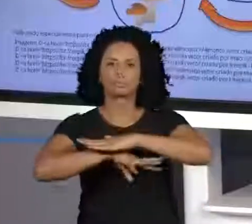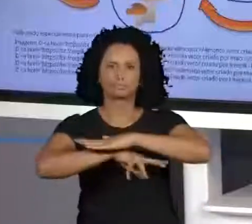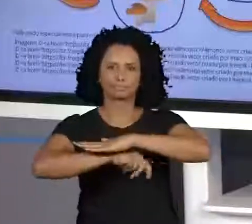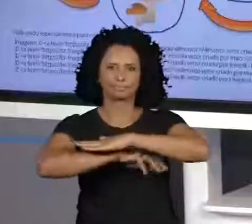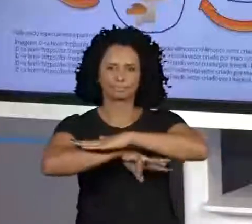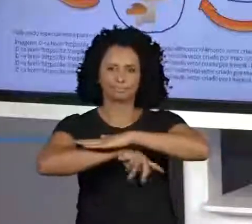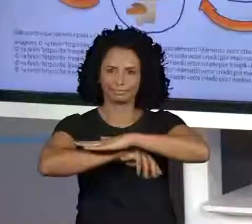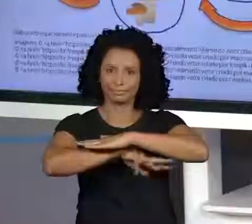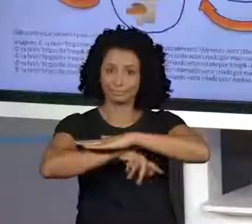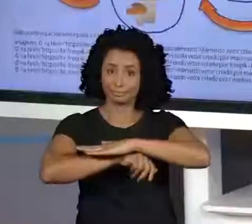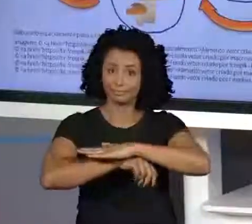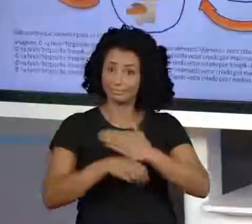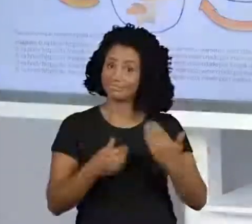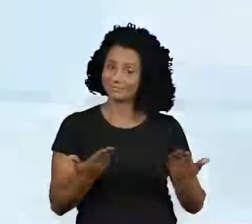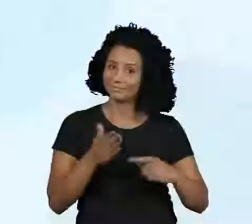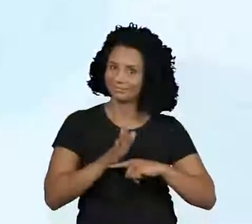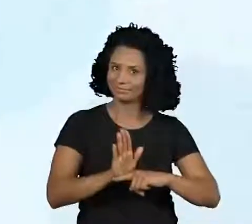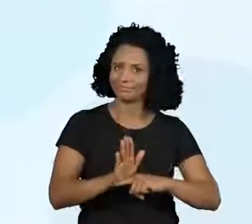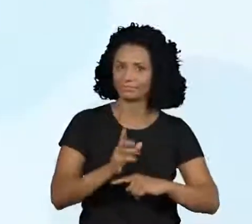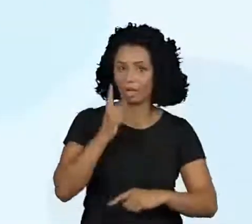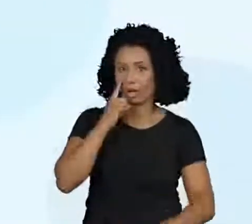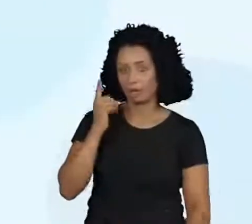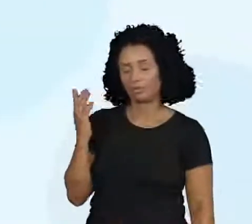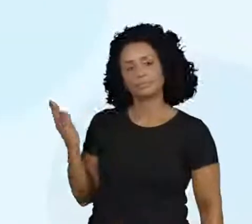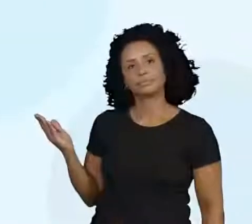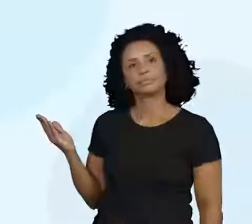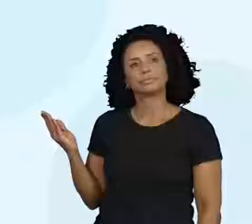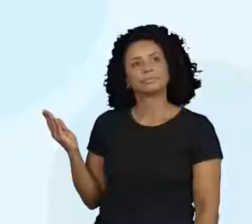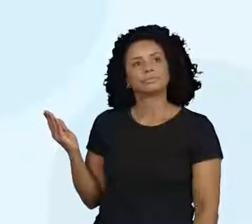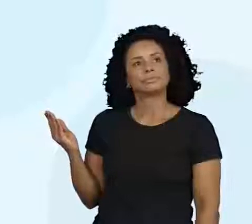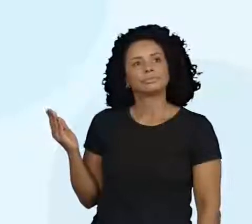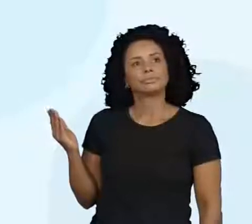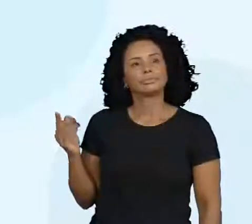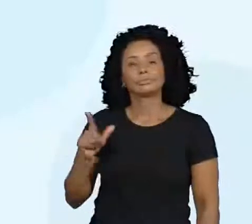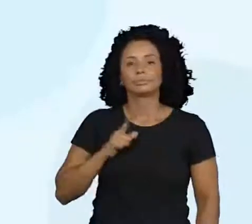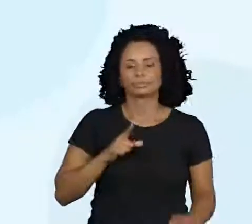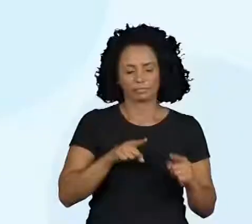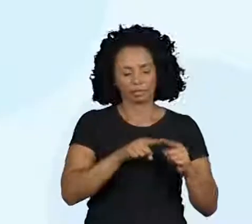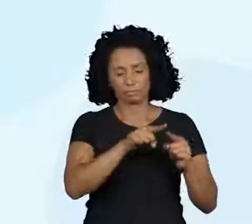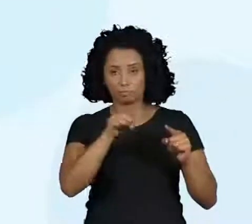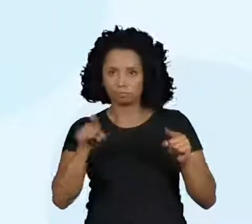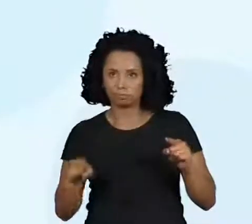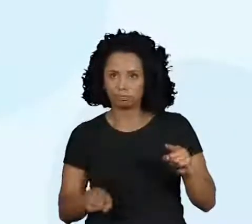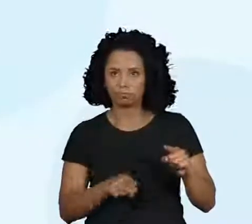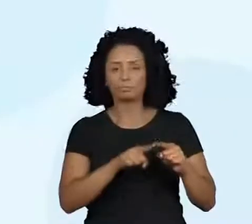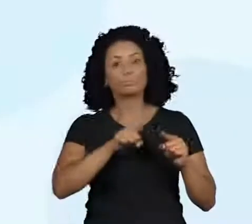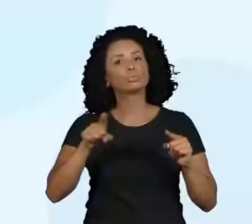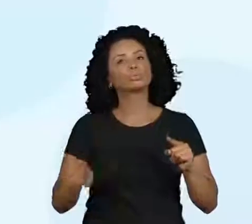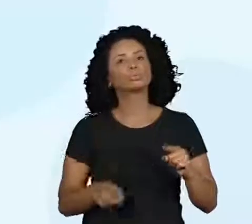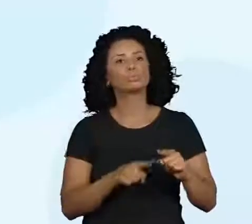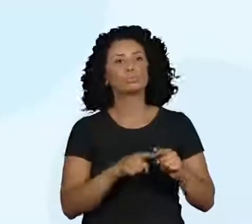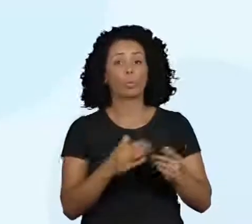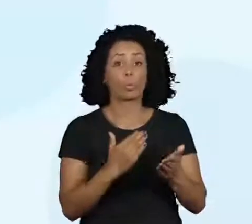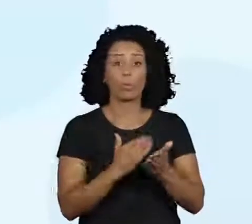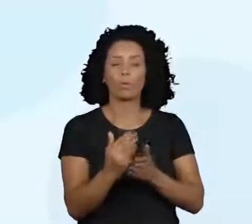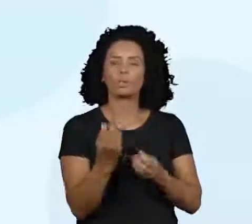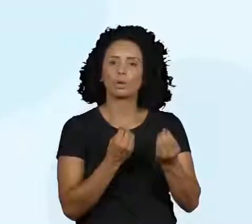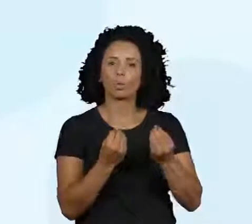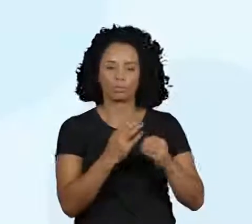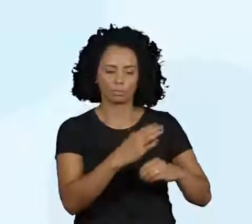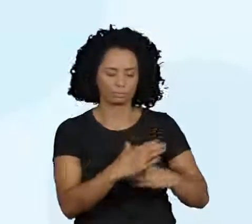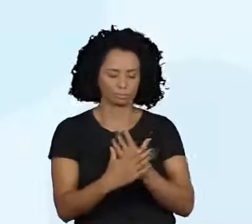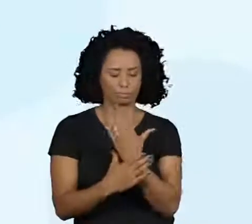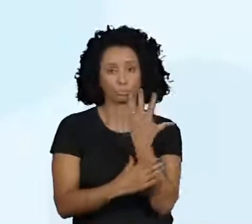decompositor, tá bom? Então, olha só. Então, a gente tem uma cadeia alimentar que começa com